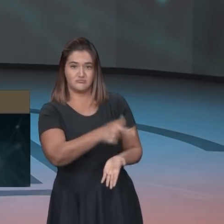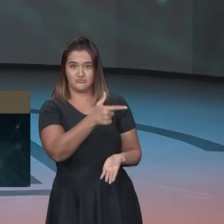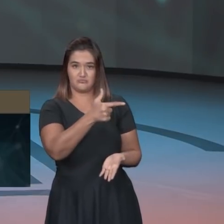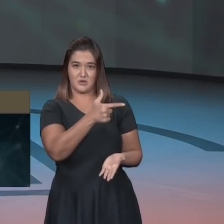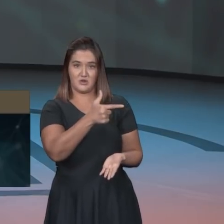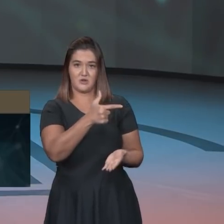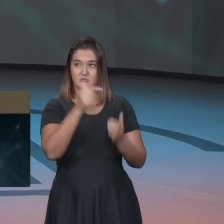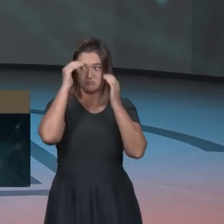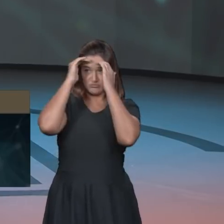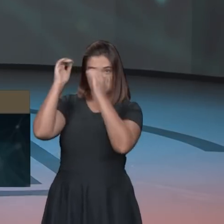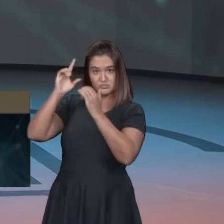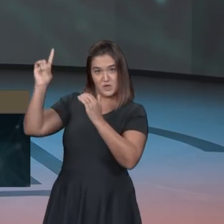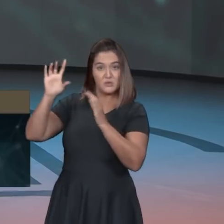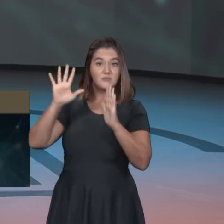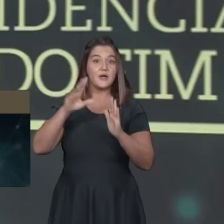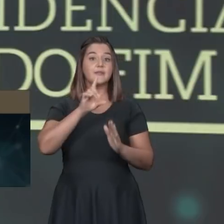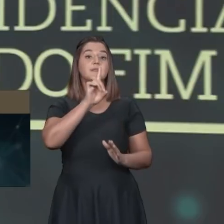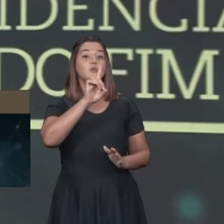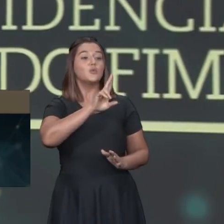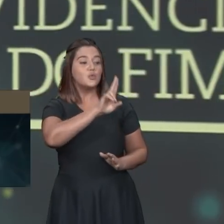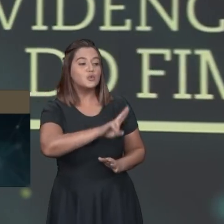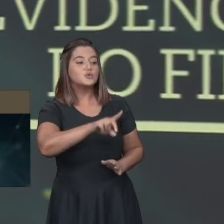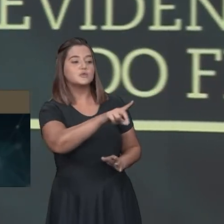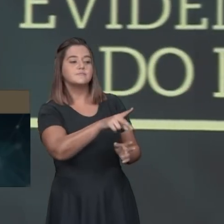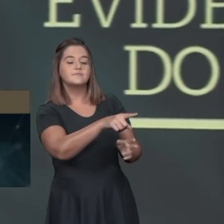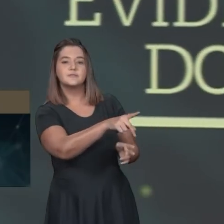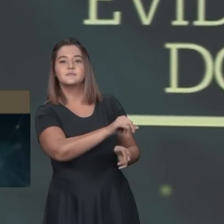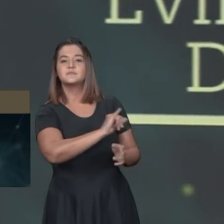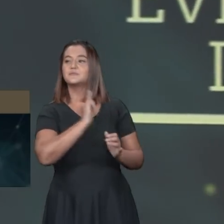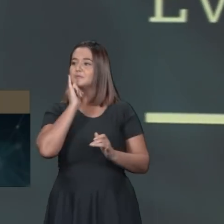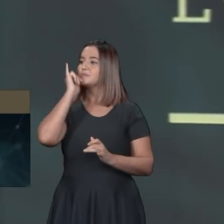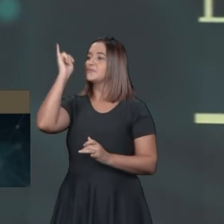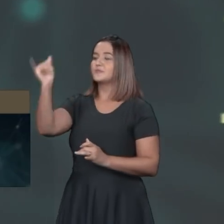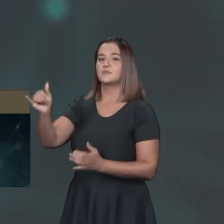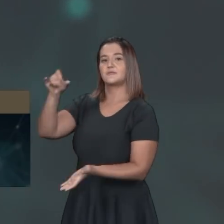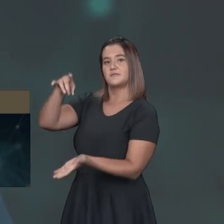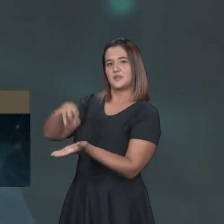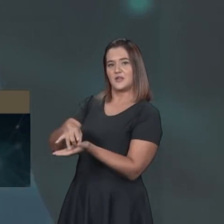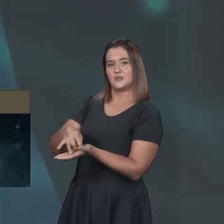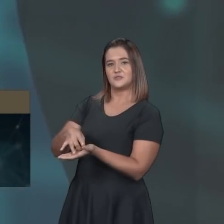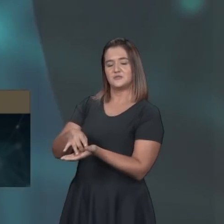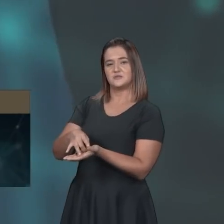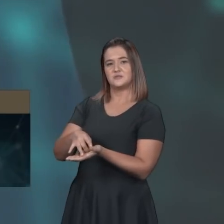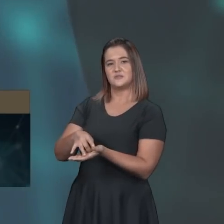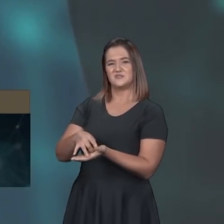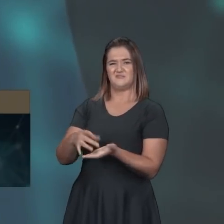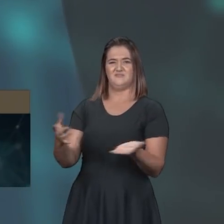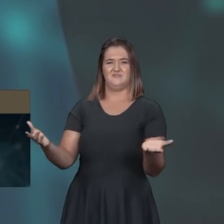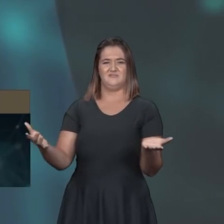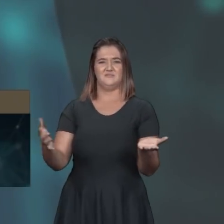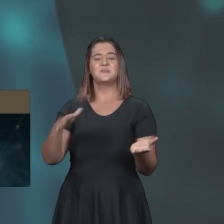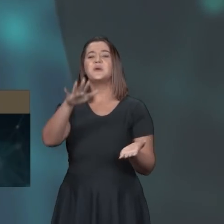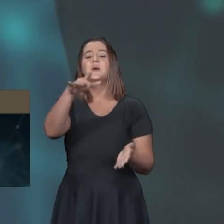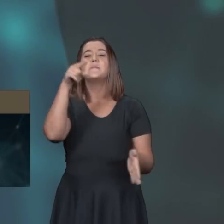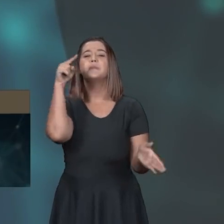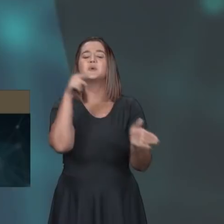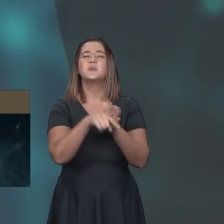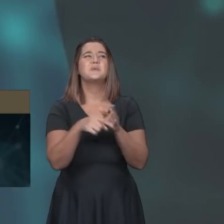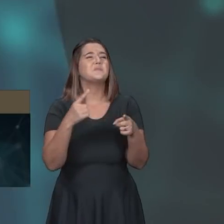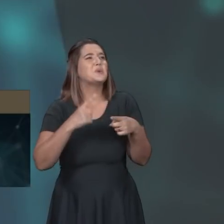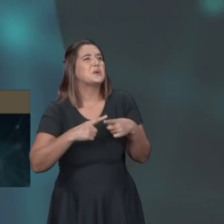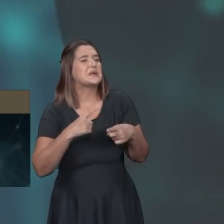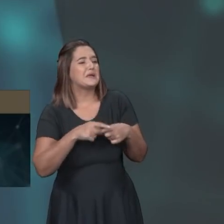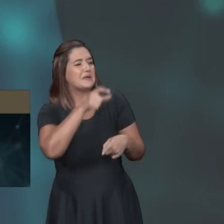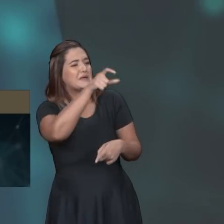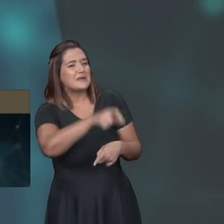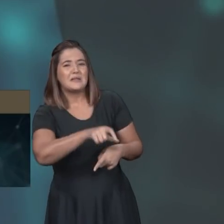para expressar uma verdade. E você pode perguntar: Rodrigo, e por que Deus usaria a boca de um homem ou de uma mulher pagãos